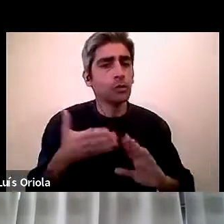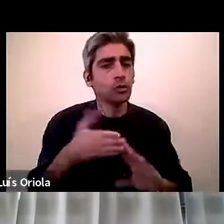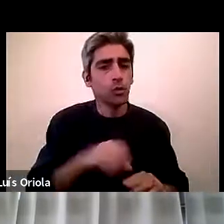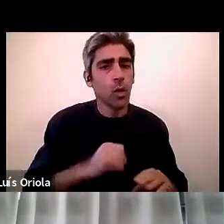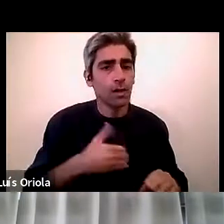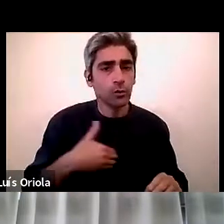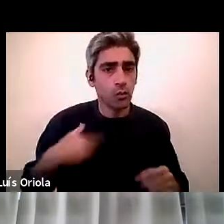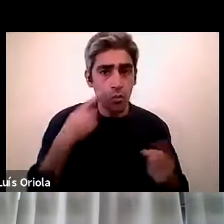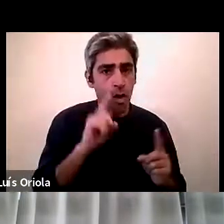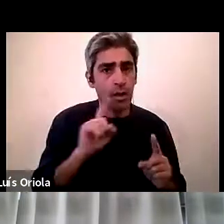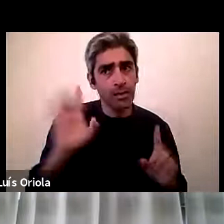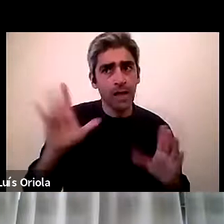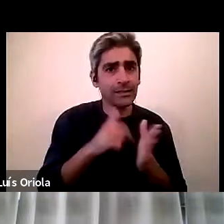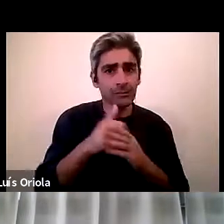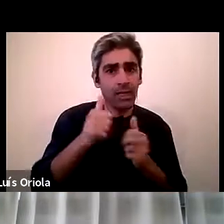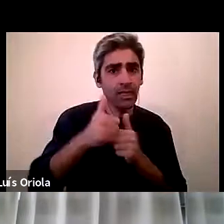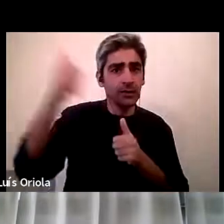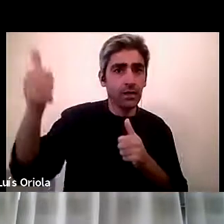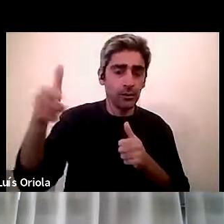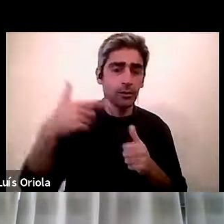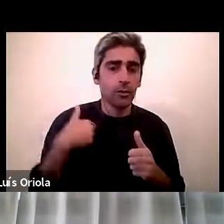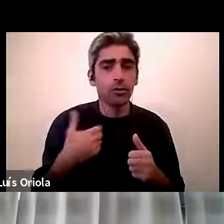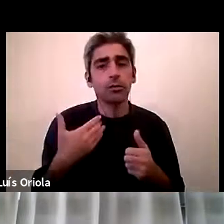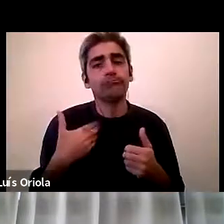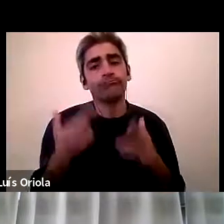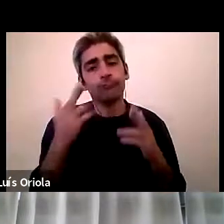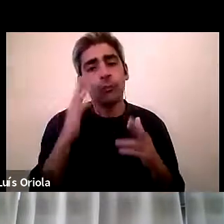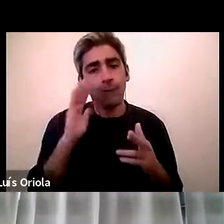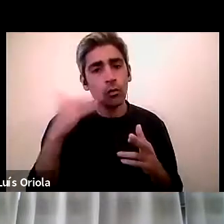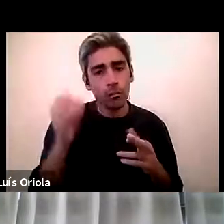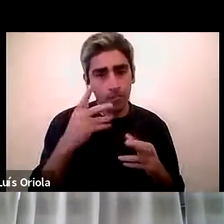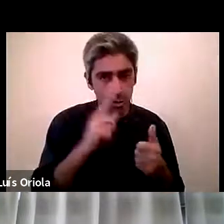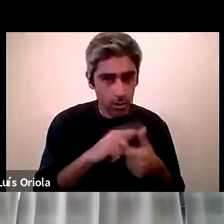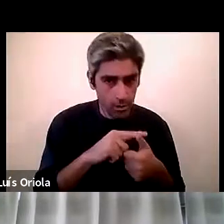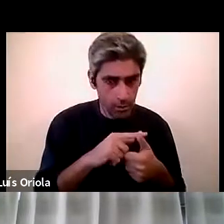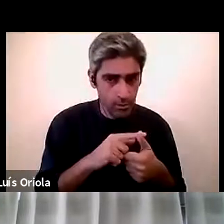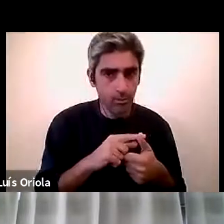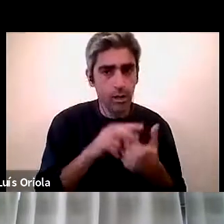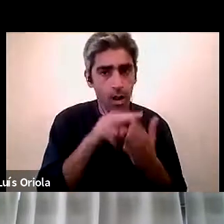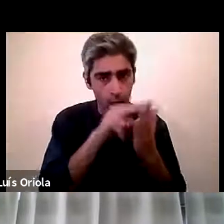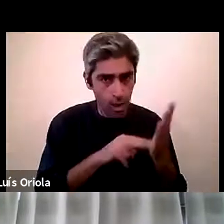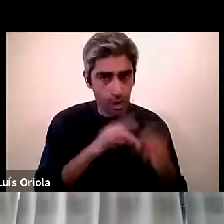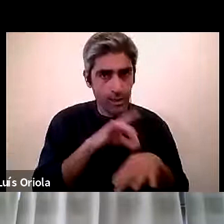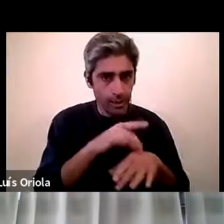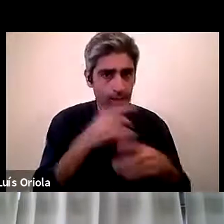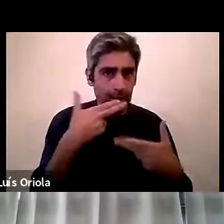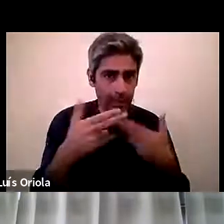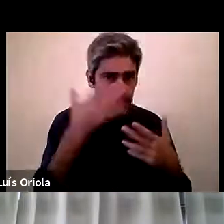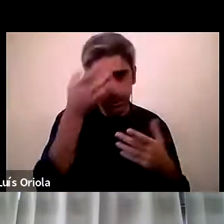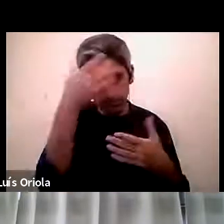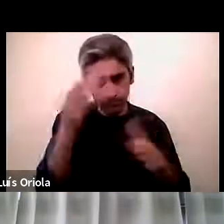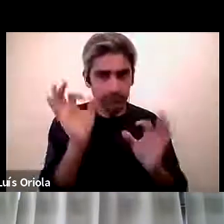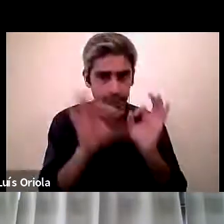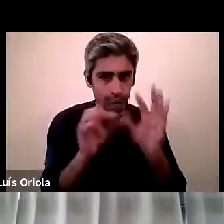pública, estão distantes. E, portanto, o que eu desejava muito para o futuro é que, em primeiro lugar, leiam o guia, criticam, digam o que pode